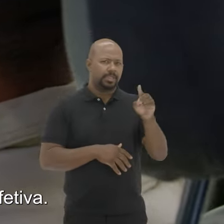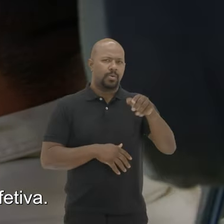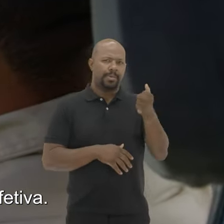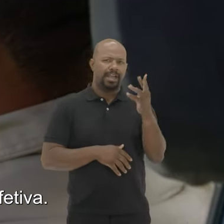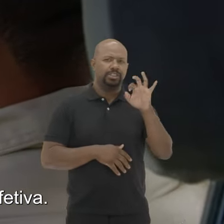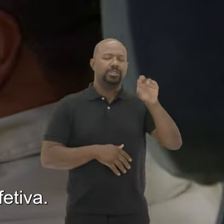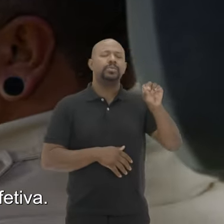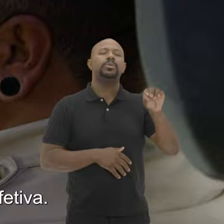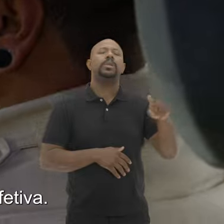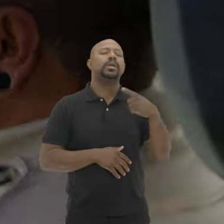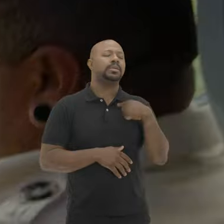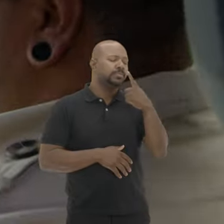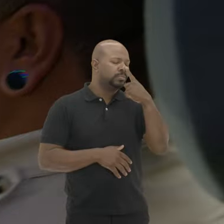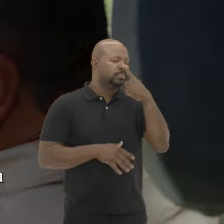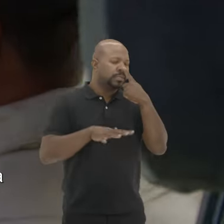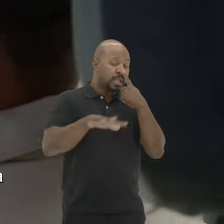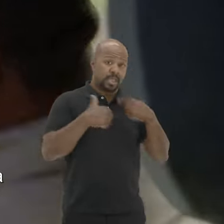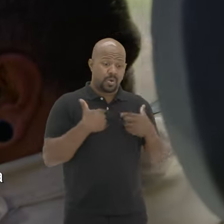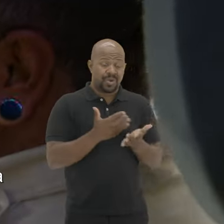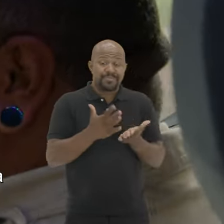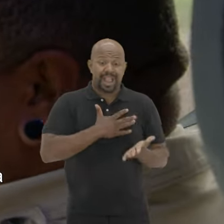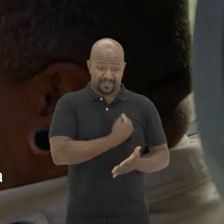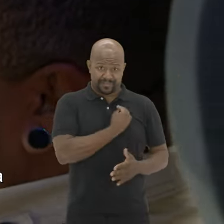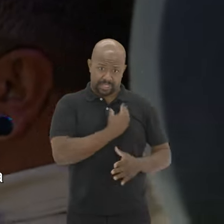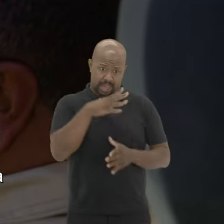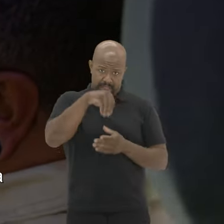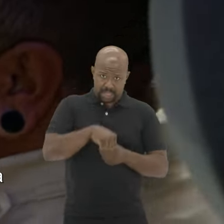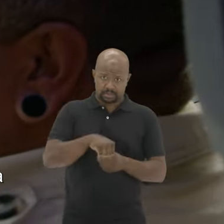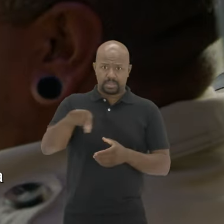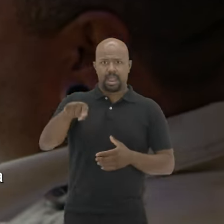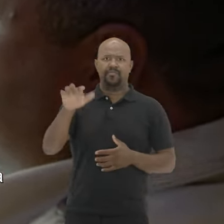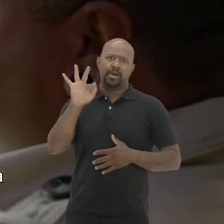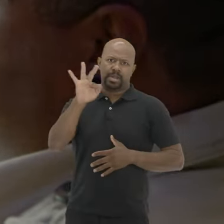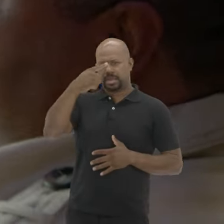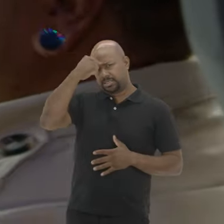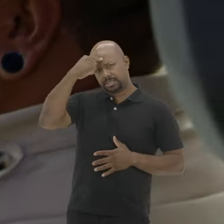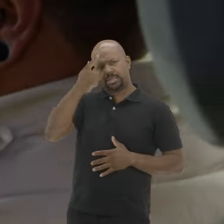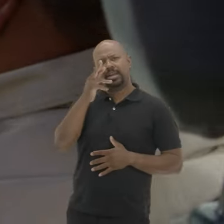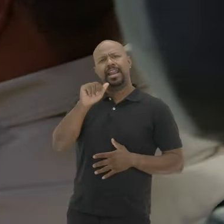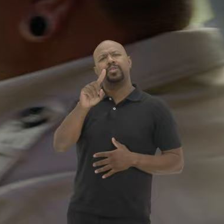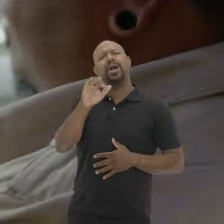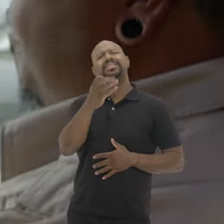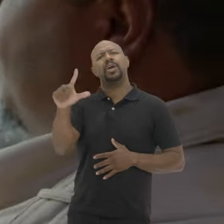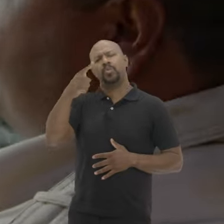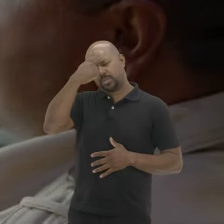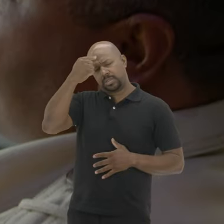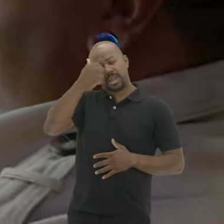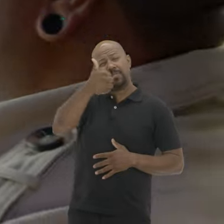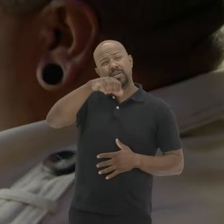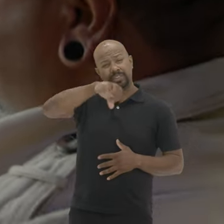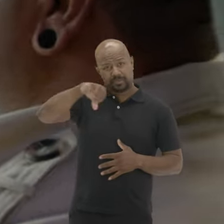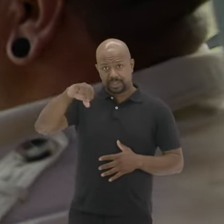é uma relação afetiva eu comecei a minha vida acadêmica aqui em São Martim ainda da graduação em